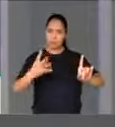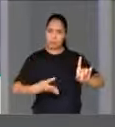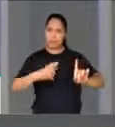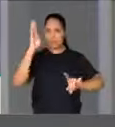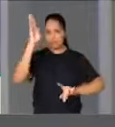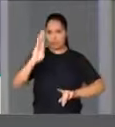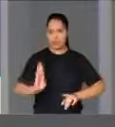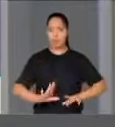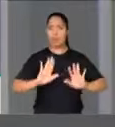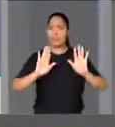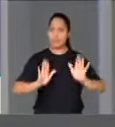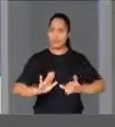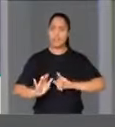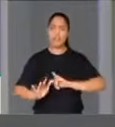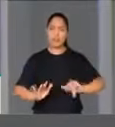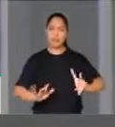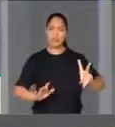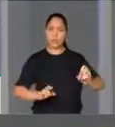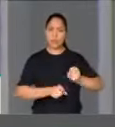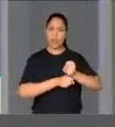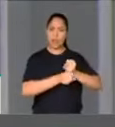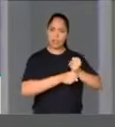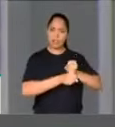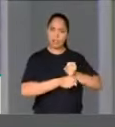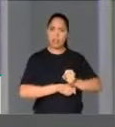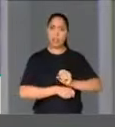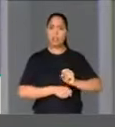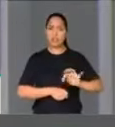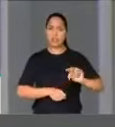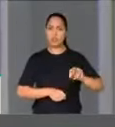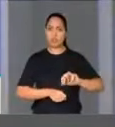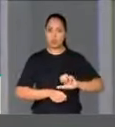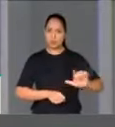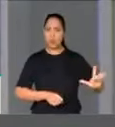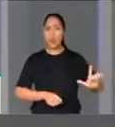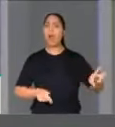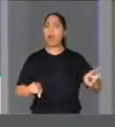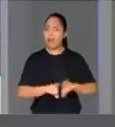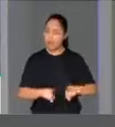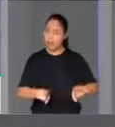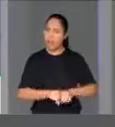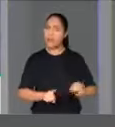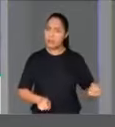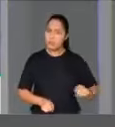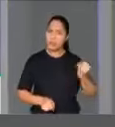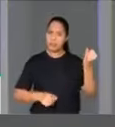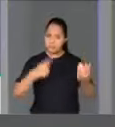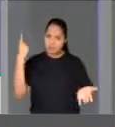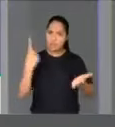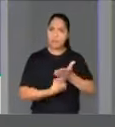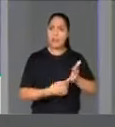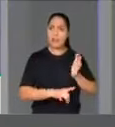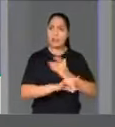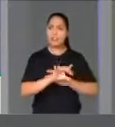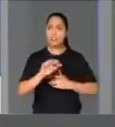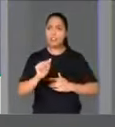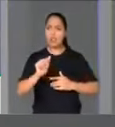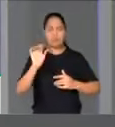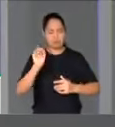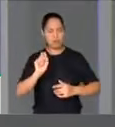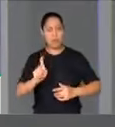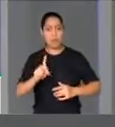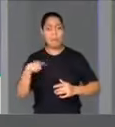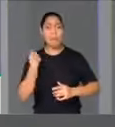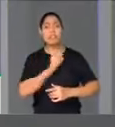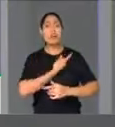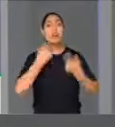muito de Stonewall, 50 anos, e que é muito importante, sim, a gente lembrar essa data, porém, a gente